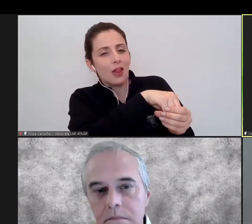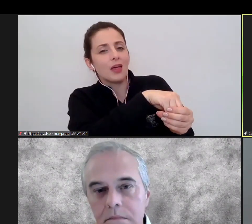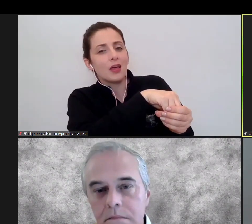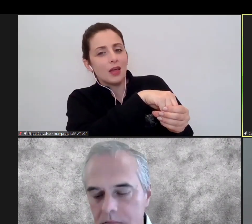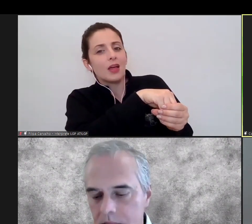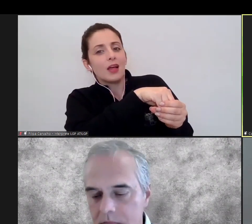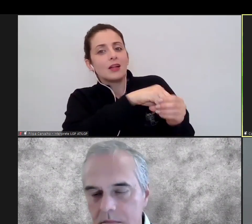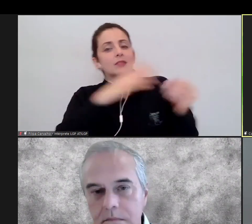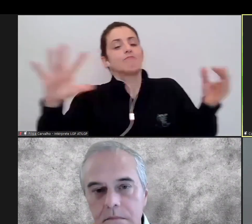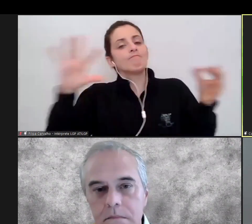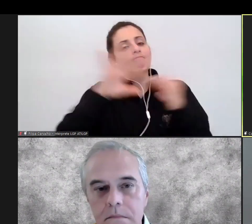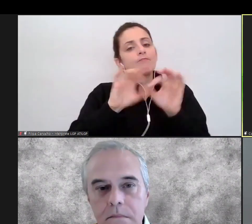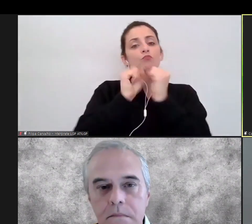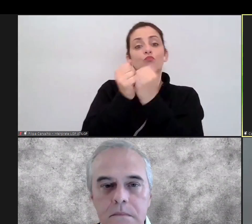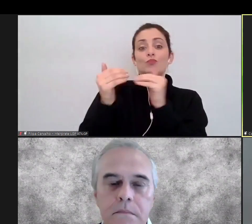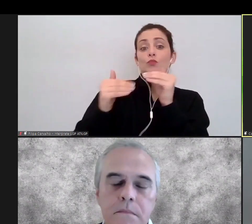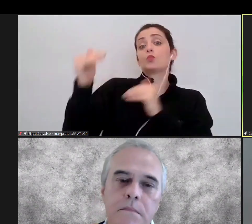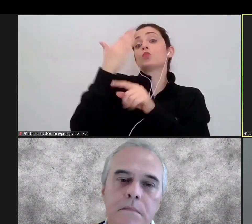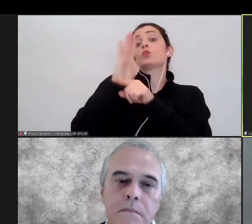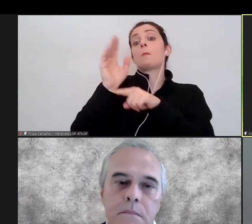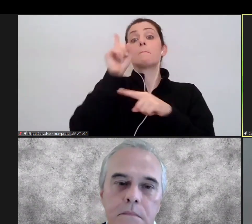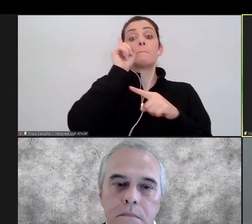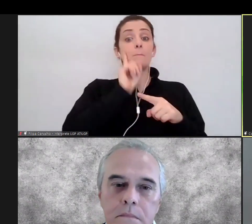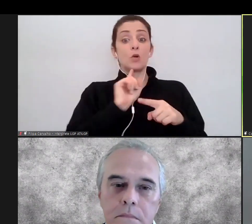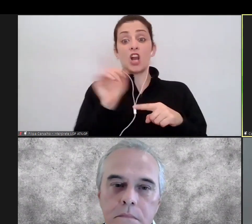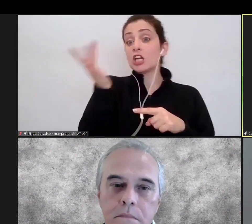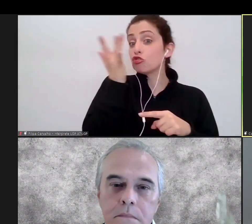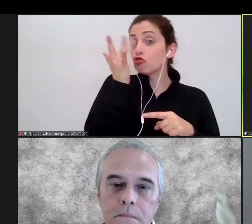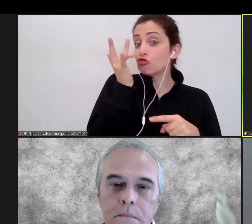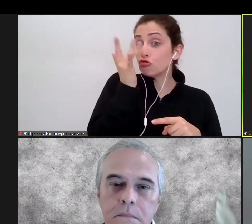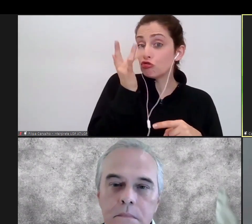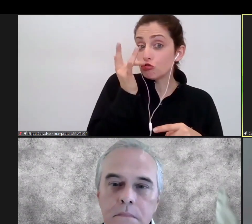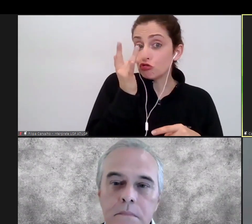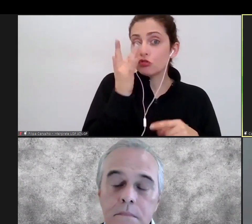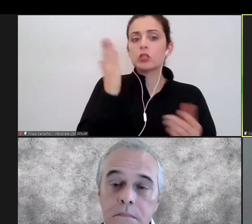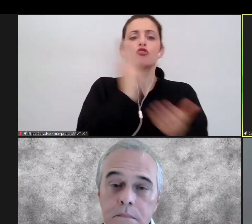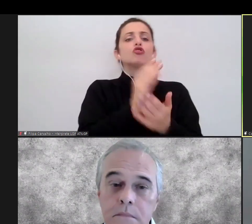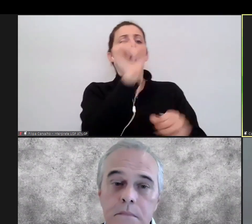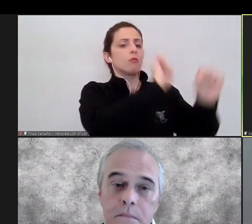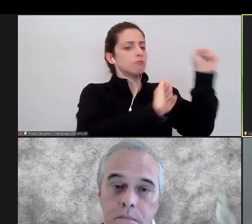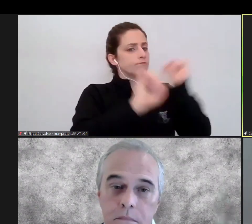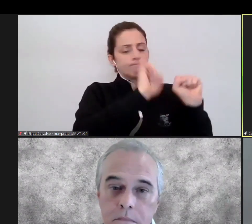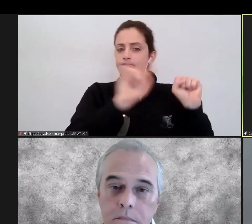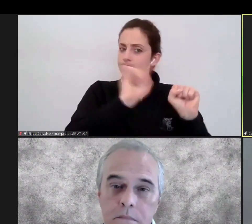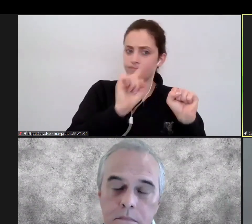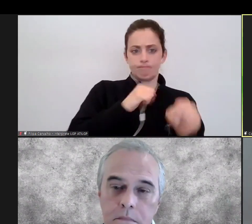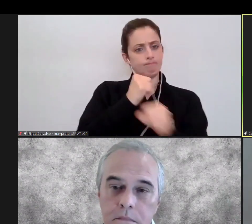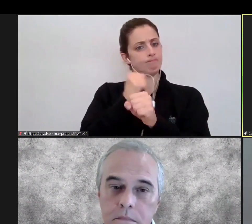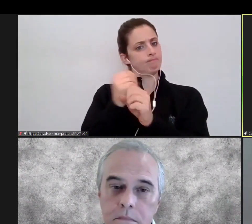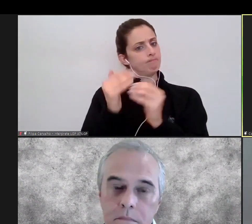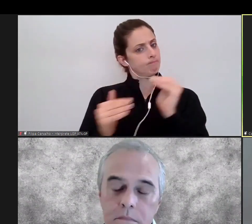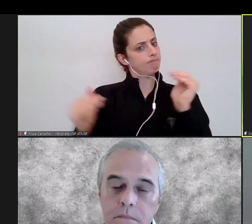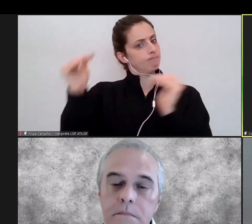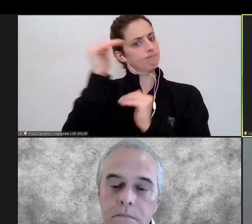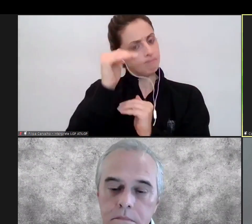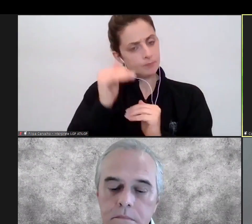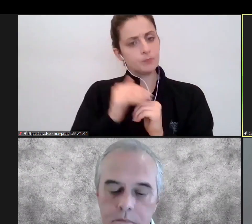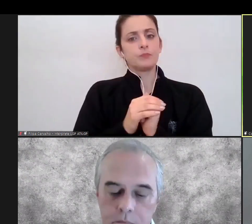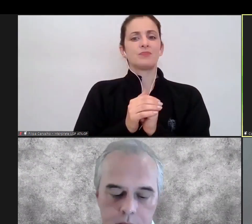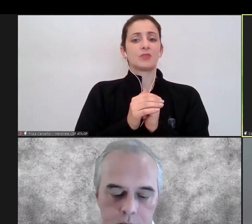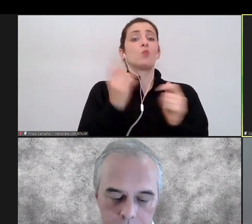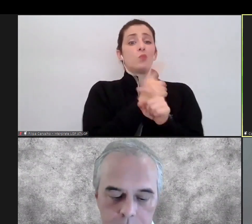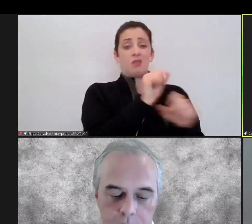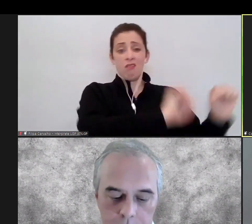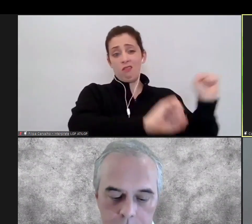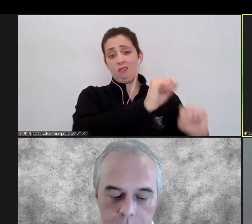ascensão social. Um negro ou uma mulher negra que já não faz só apenas limpezas, não faz um trabalho muito mal remunerado